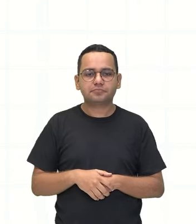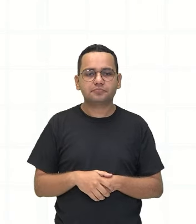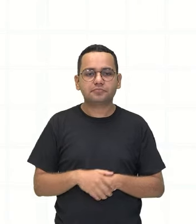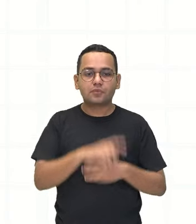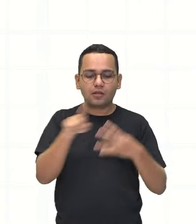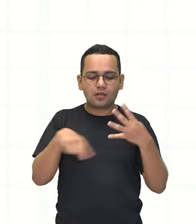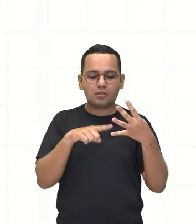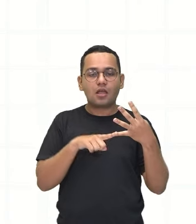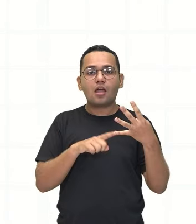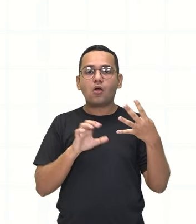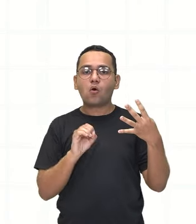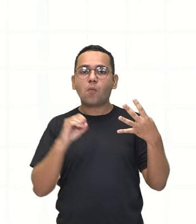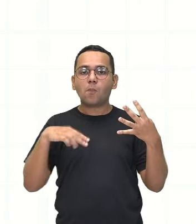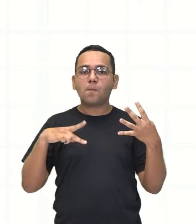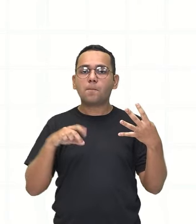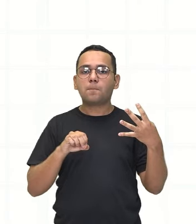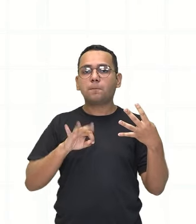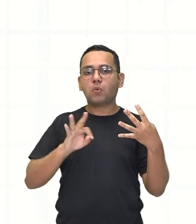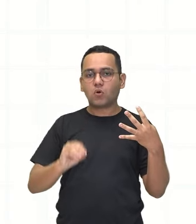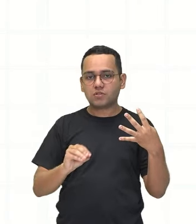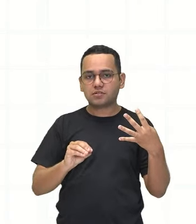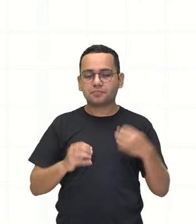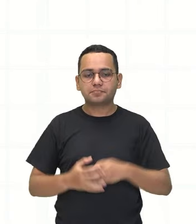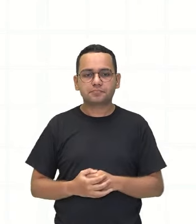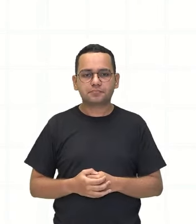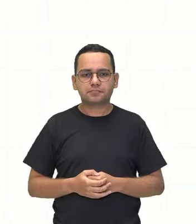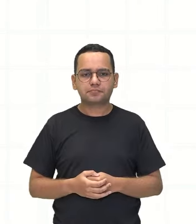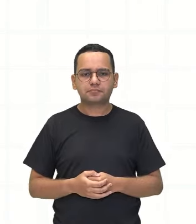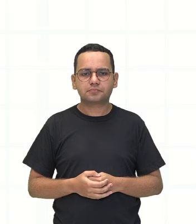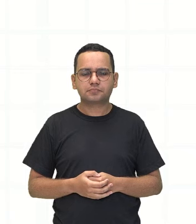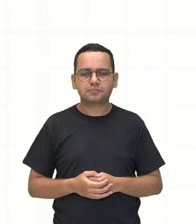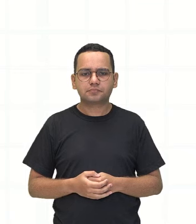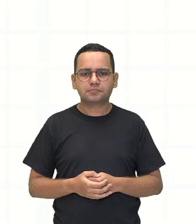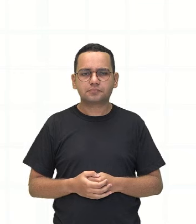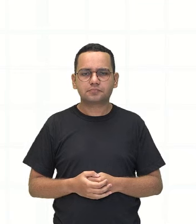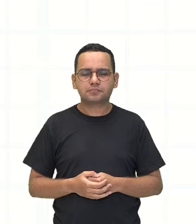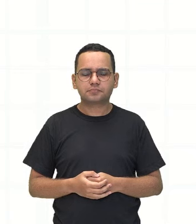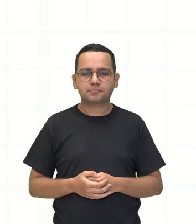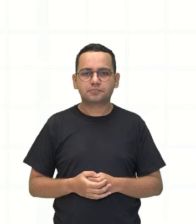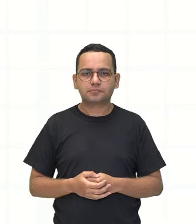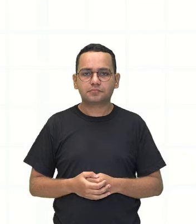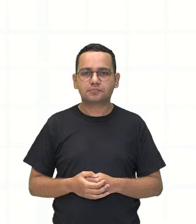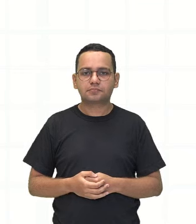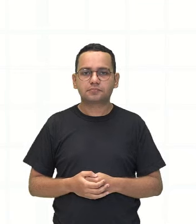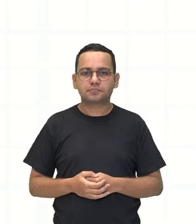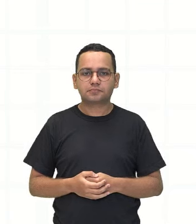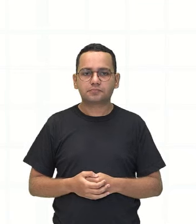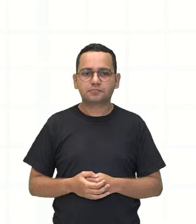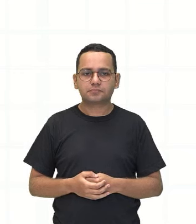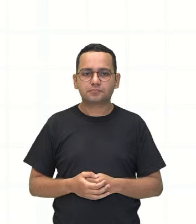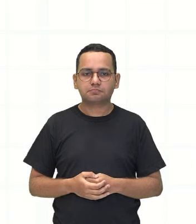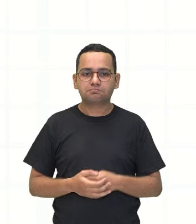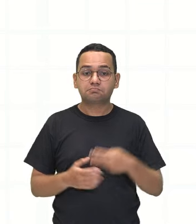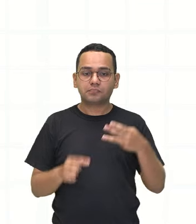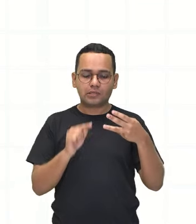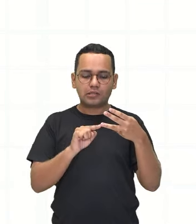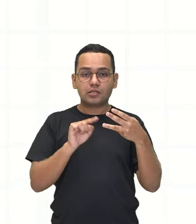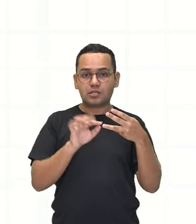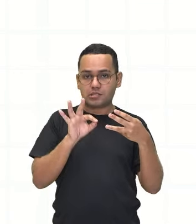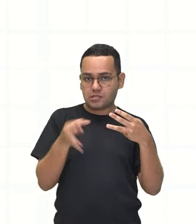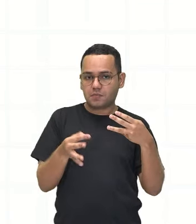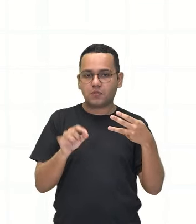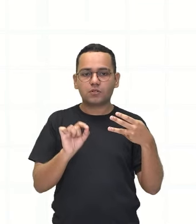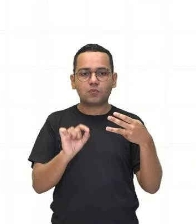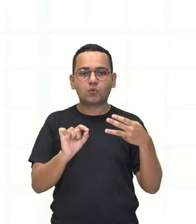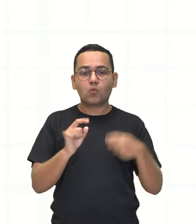são compostas. Observando que na substantivo simples, nós temos a composição de apenas